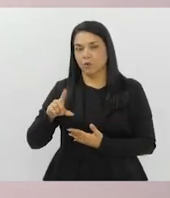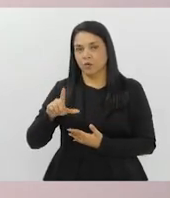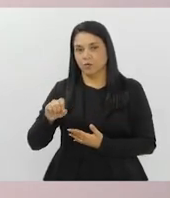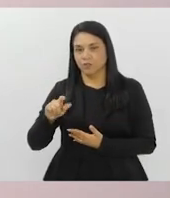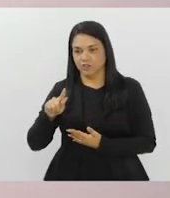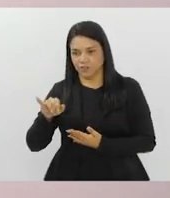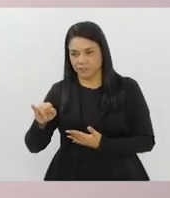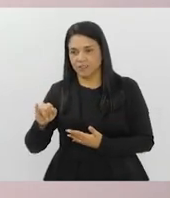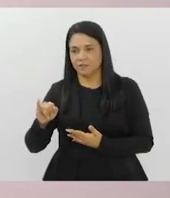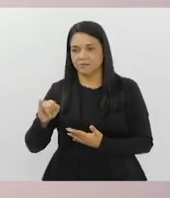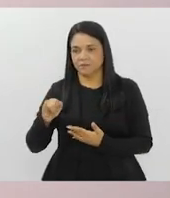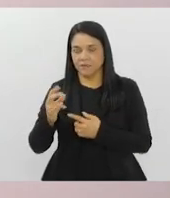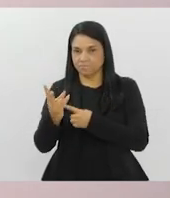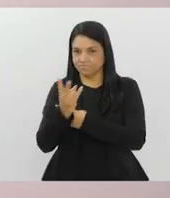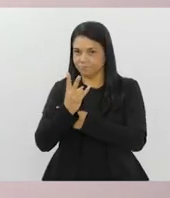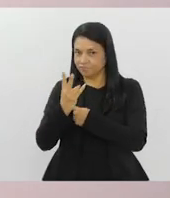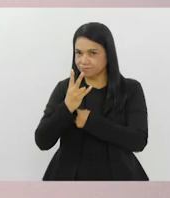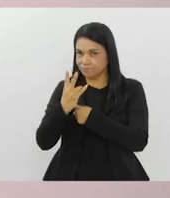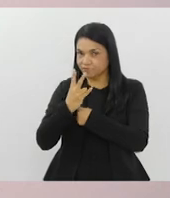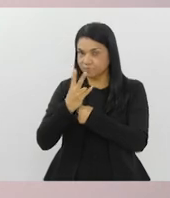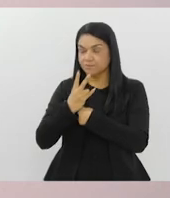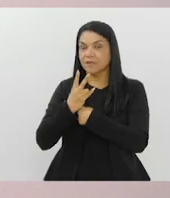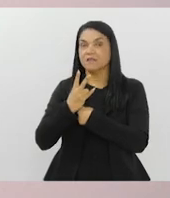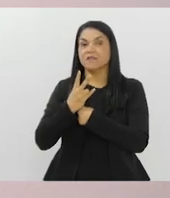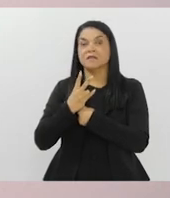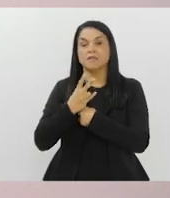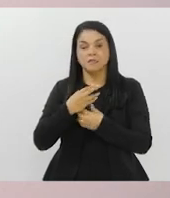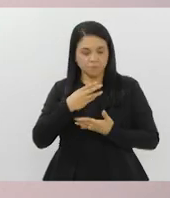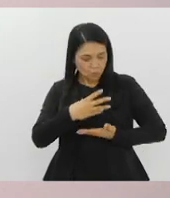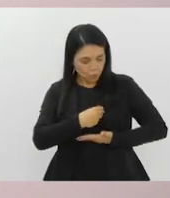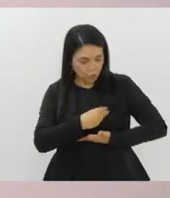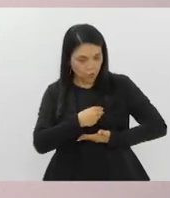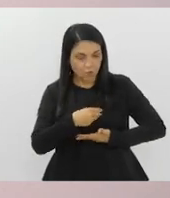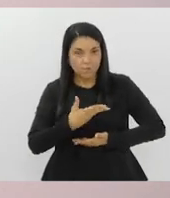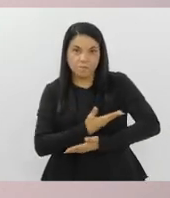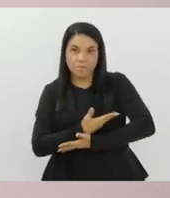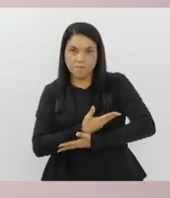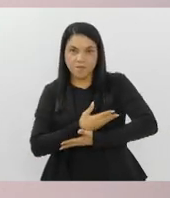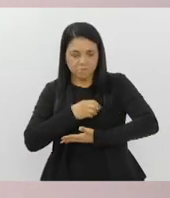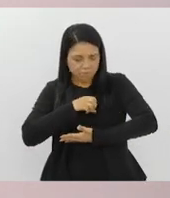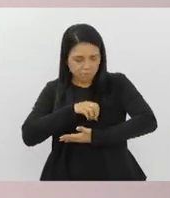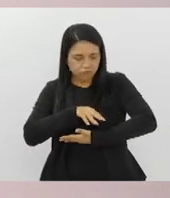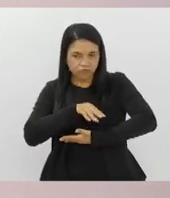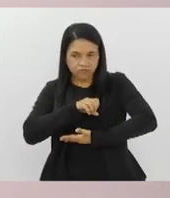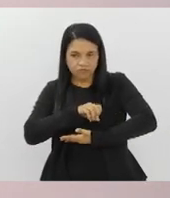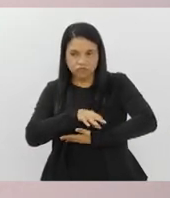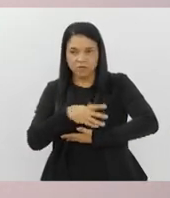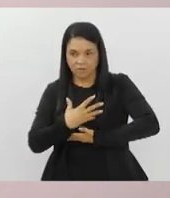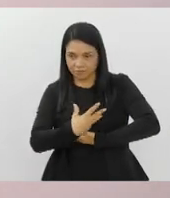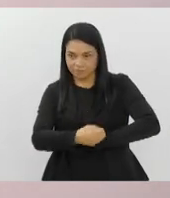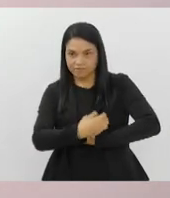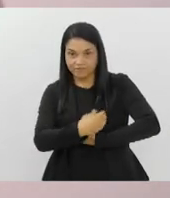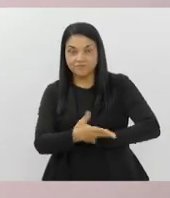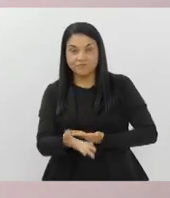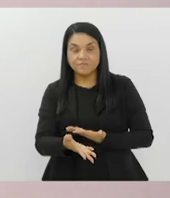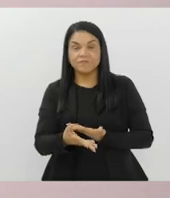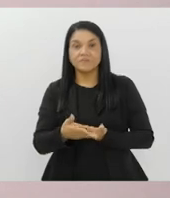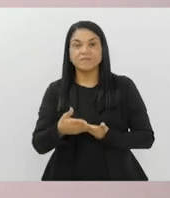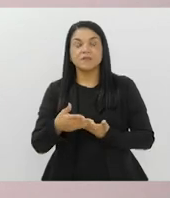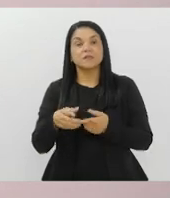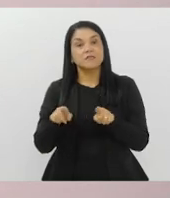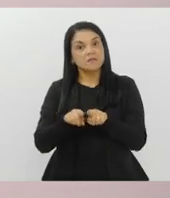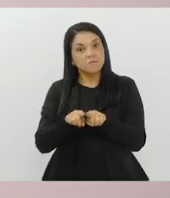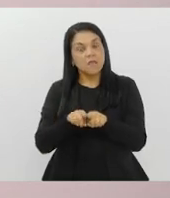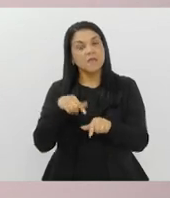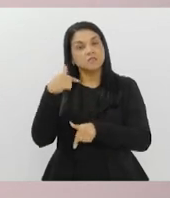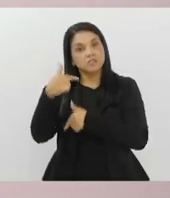criança. Então, eu estou falando aqui, mas você está falando leite pasteurizado, que na pasteurização você inibe... Sim, mas a gente também